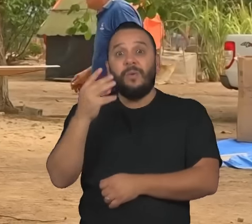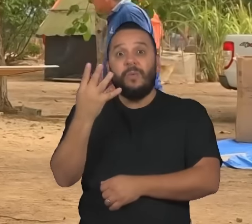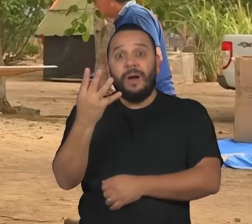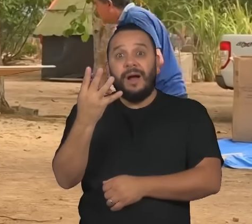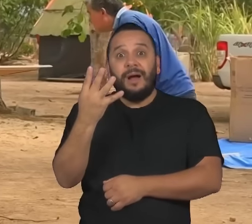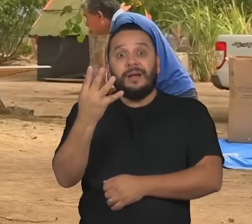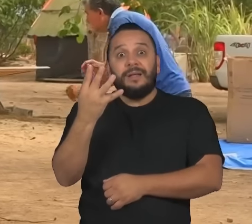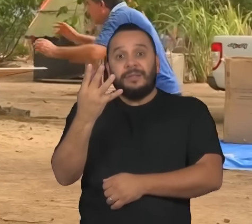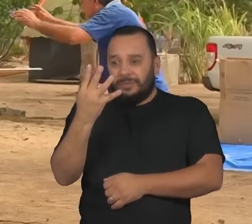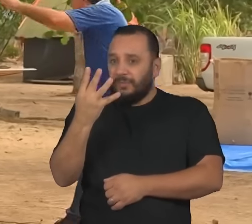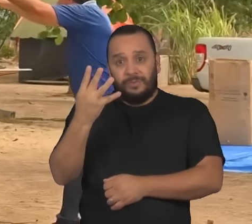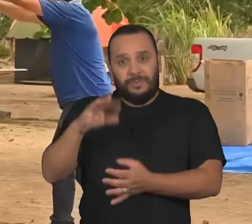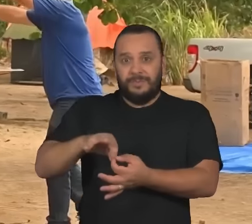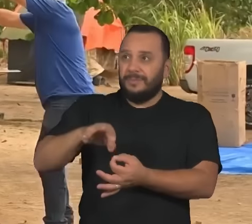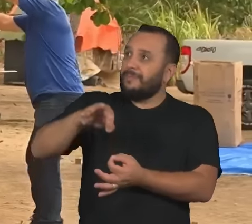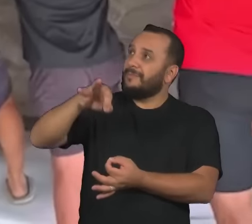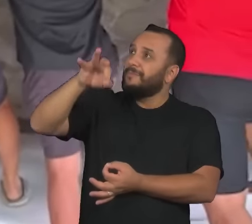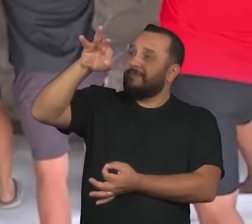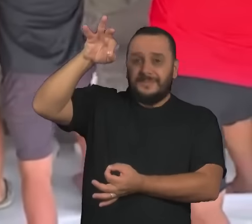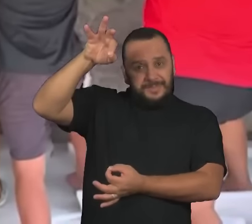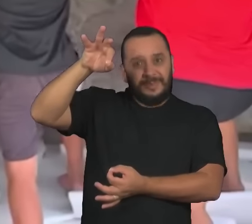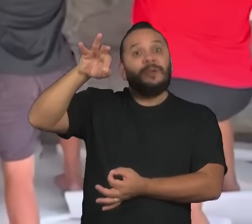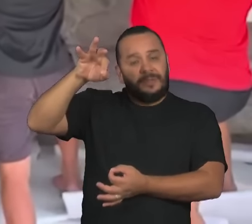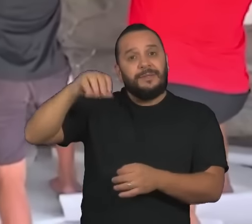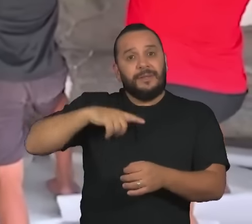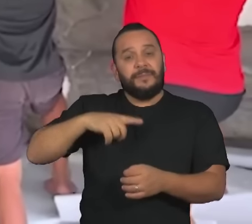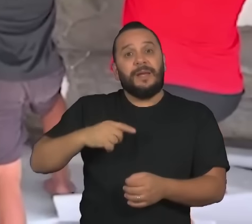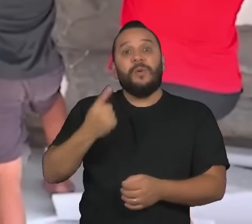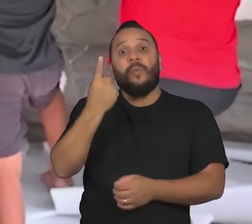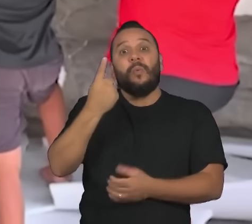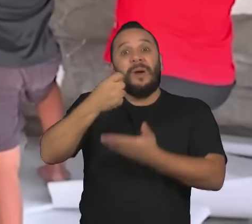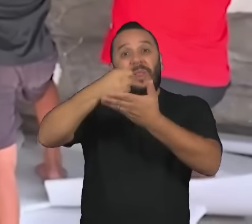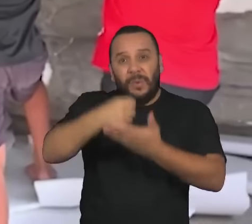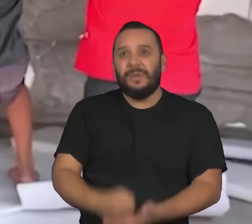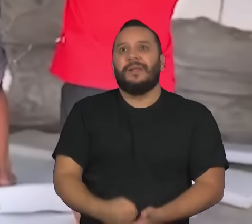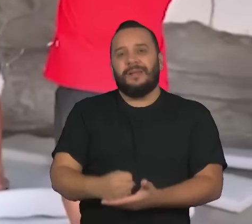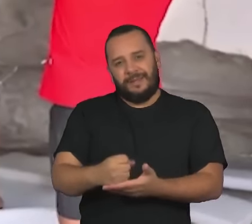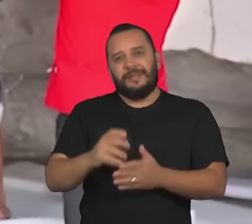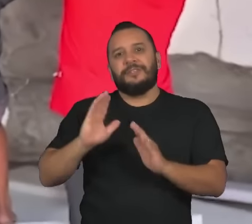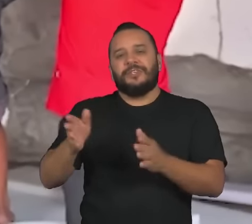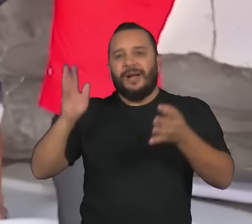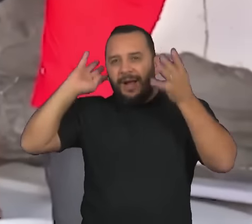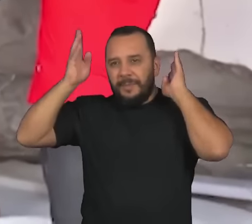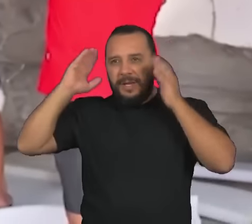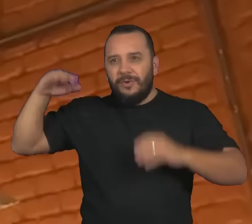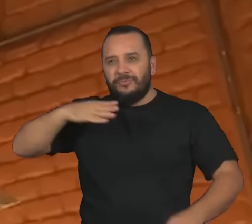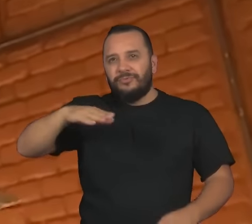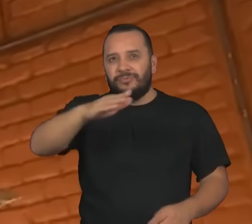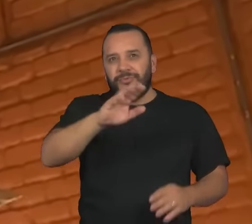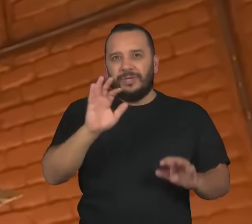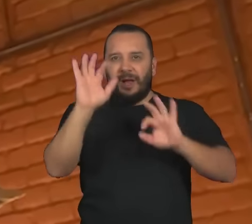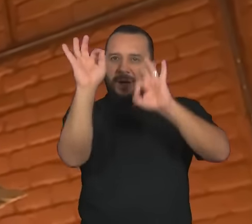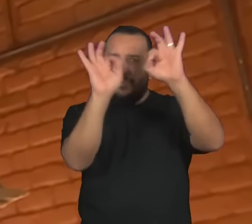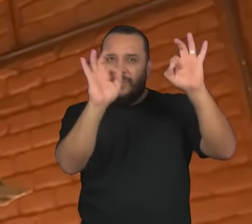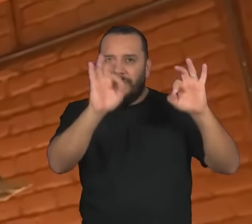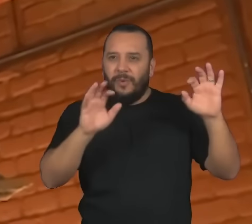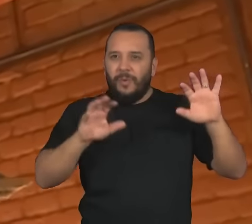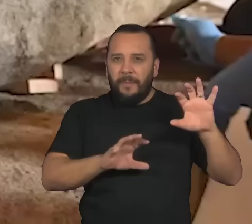mundo, atravessou o Brasil de caminhão para depois ser montada no centro da aldeia por muitas mãos, no